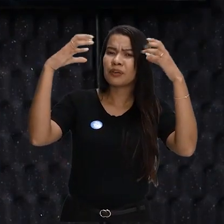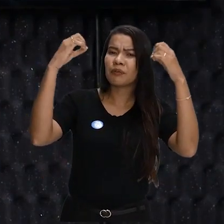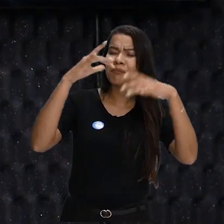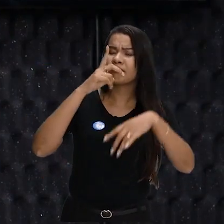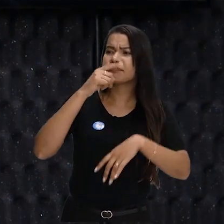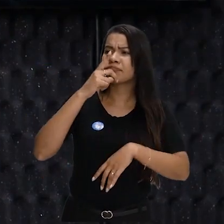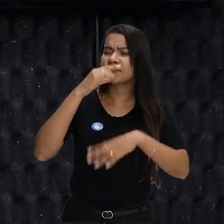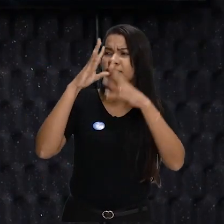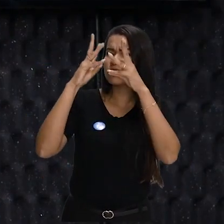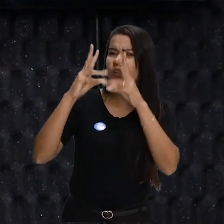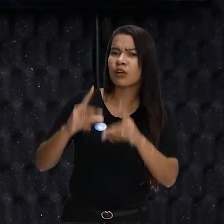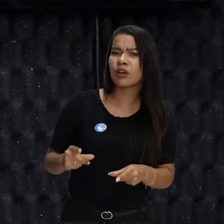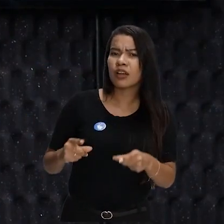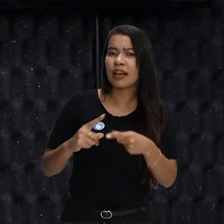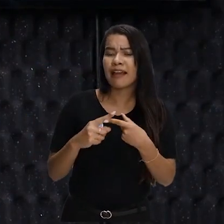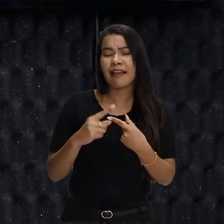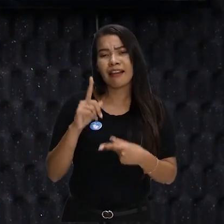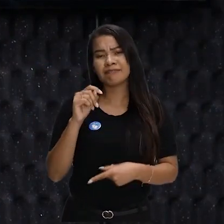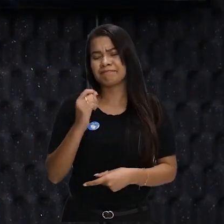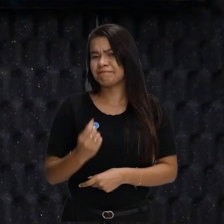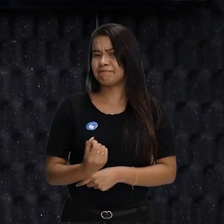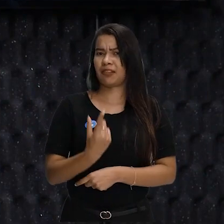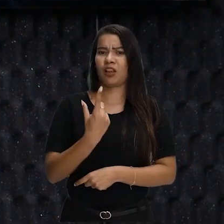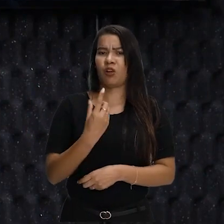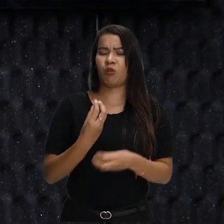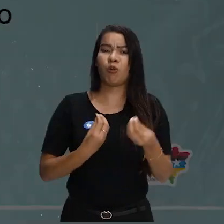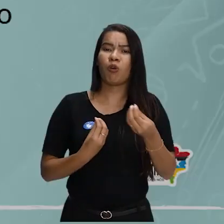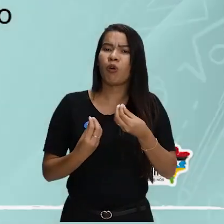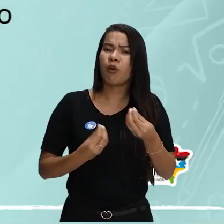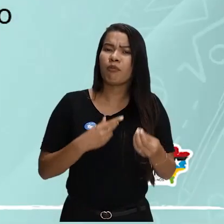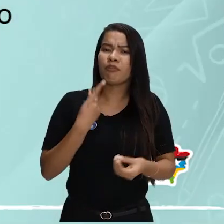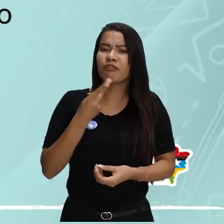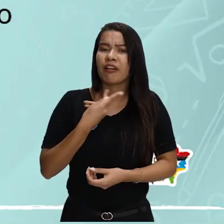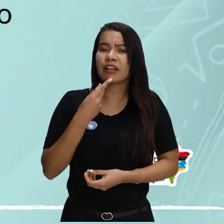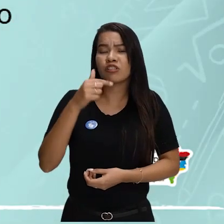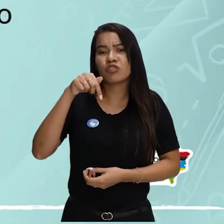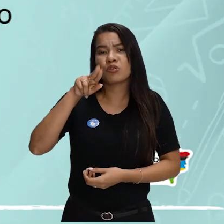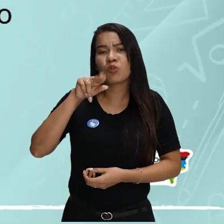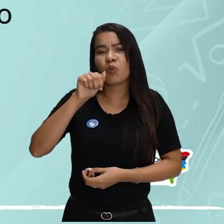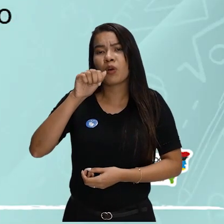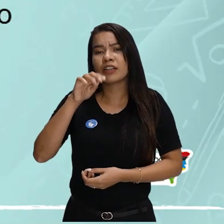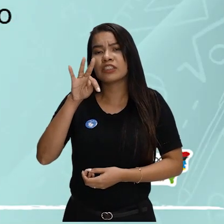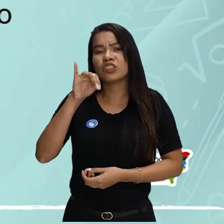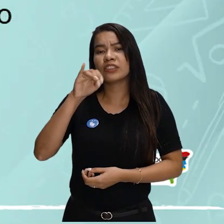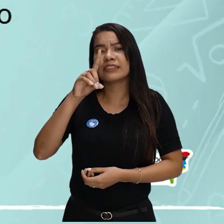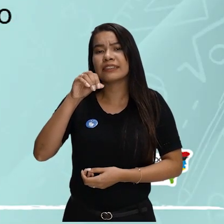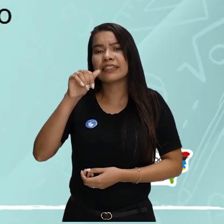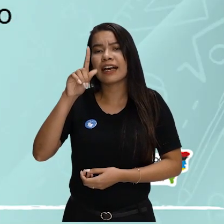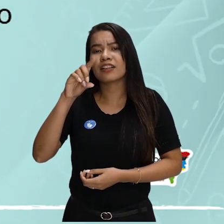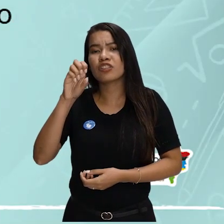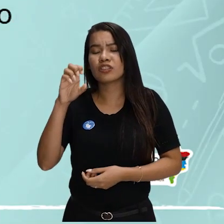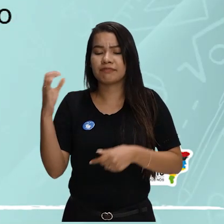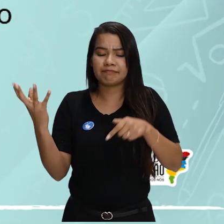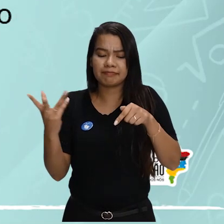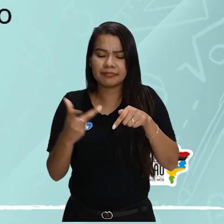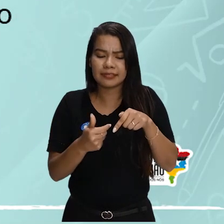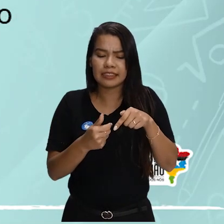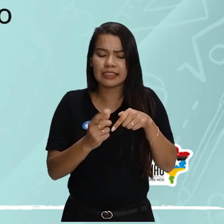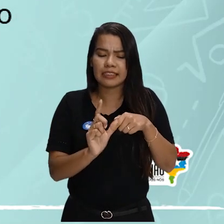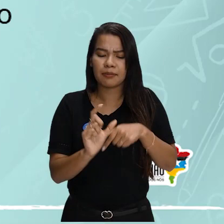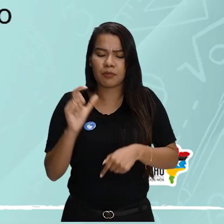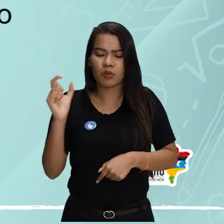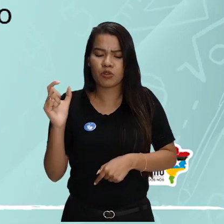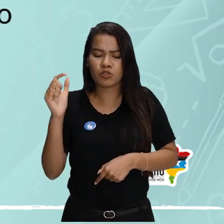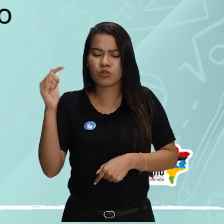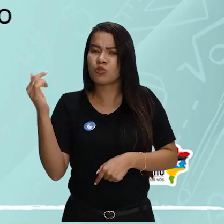Por que a gente pode ver que essa letra E é absurda? Como é que ele fala de quantidade e aqui ele fala de qualidade? Como é que ele